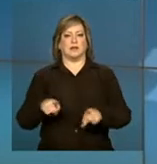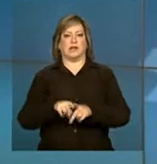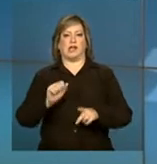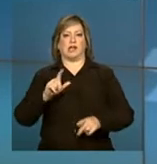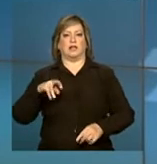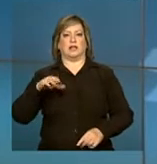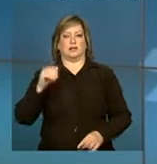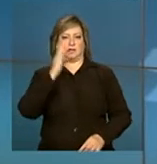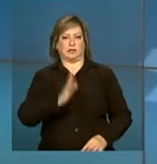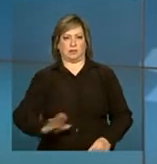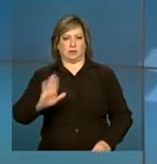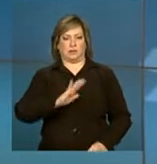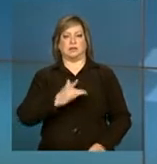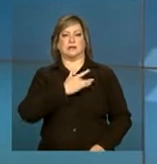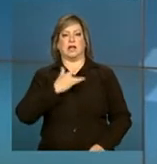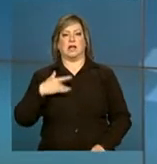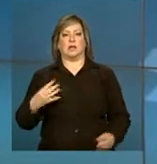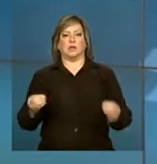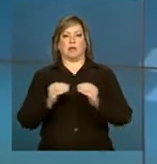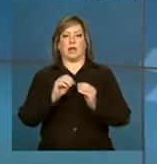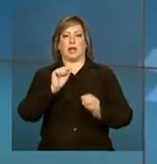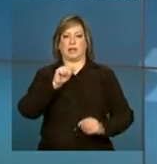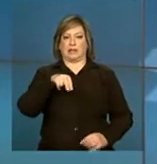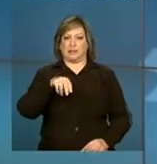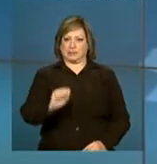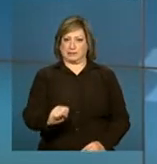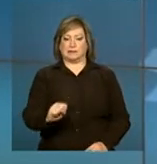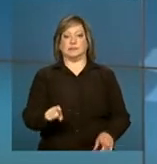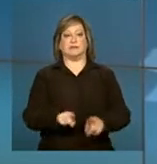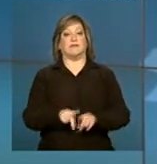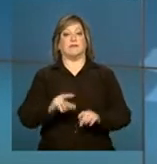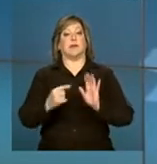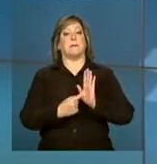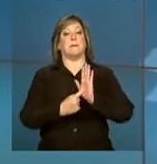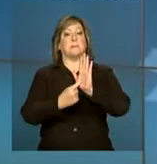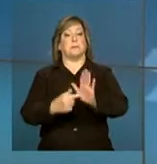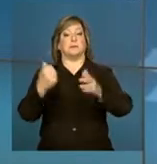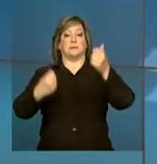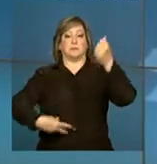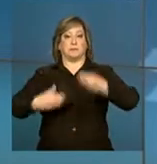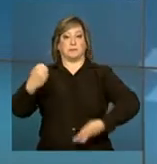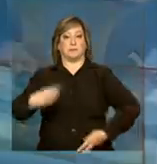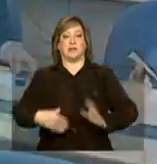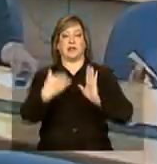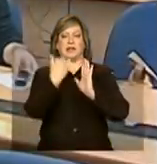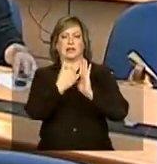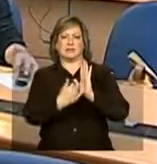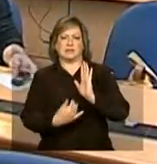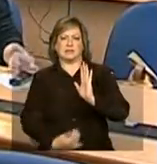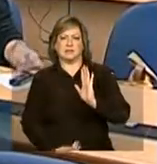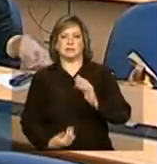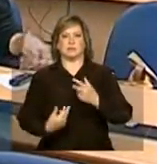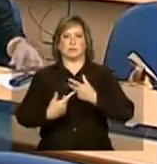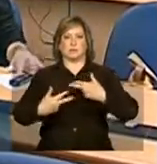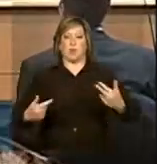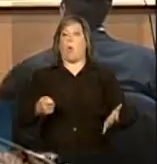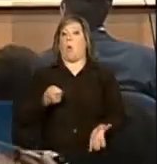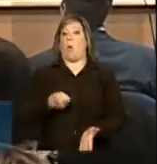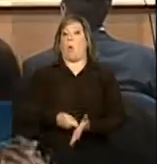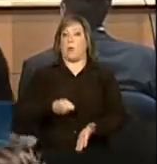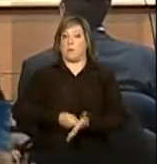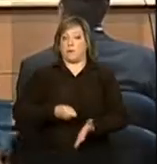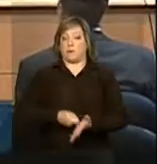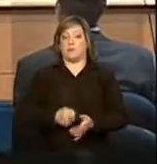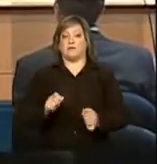Nacional de Saúde Suplementar, a ANS. Vai ser apresentada a nova lista de procedimentos que serão obrigatórios